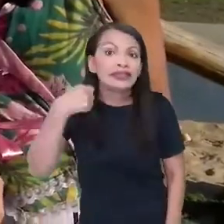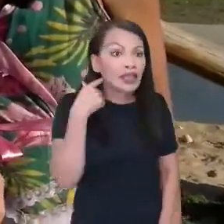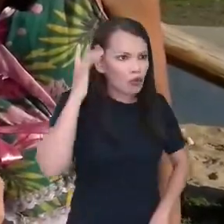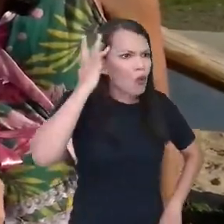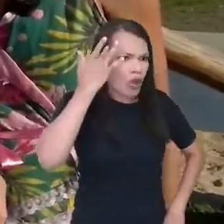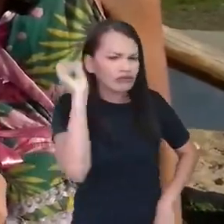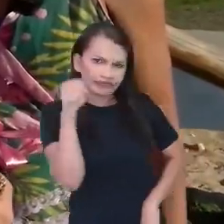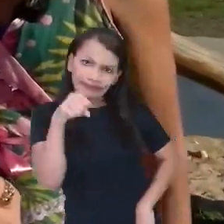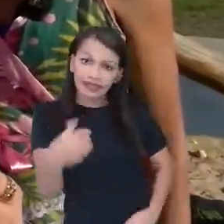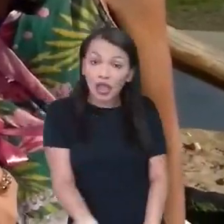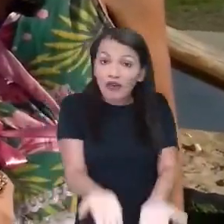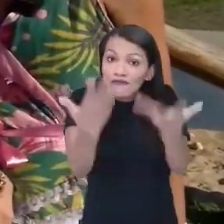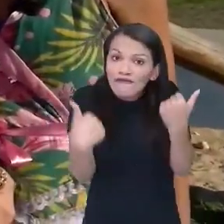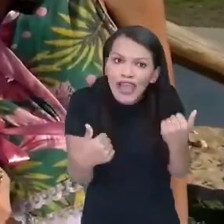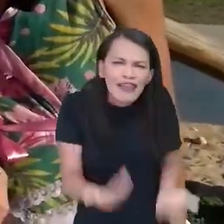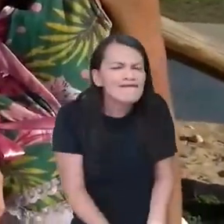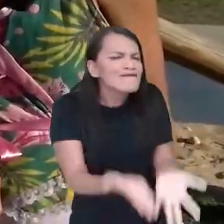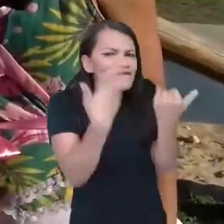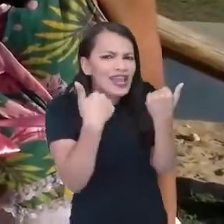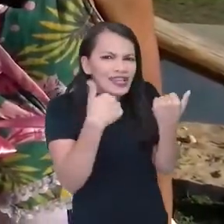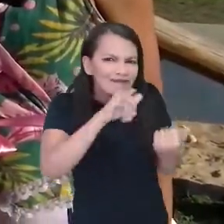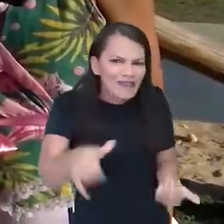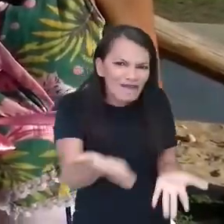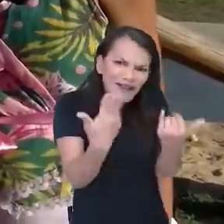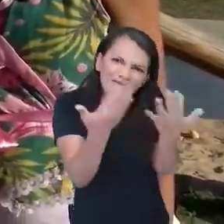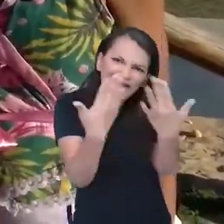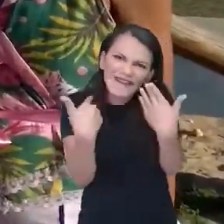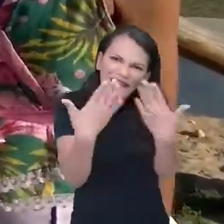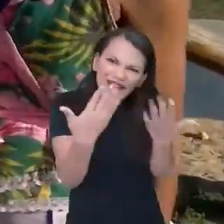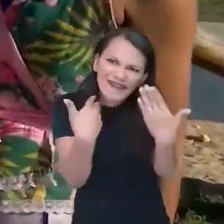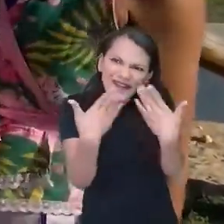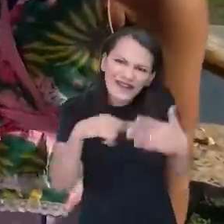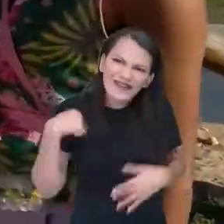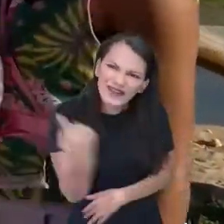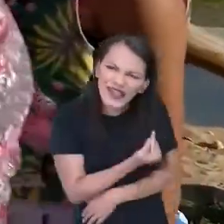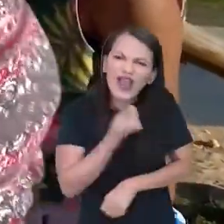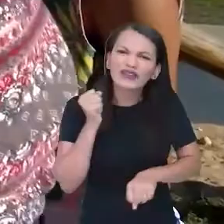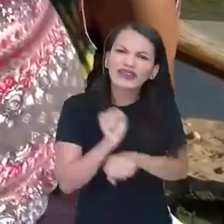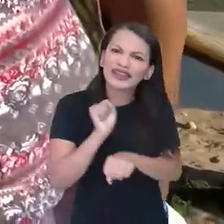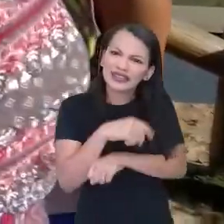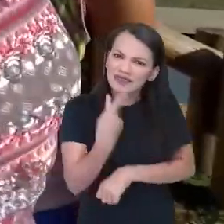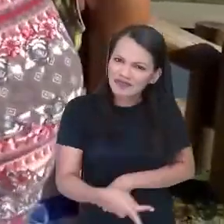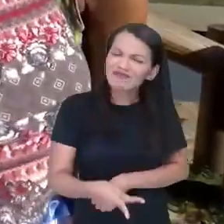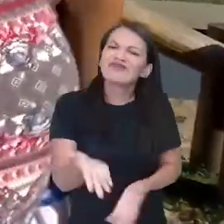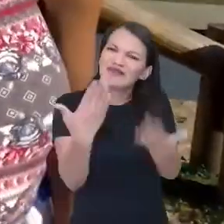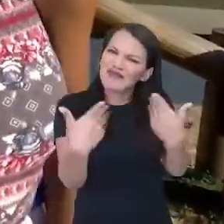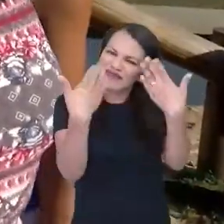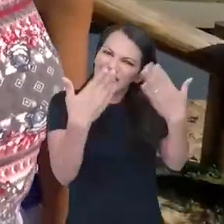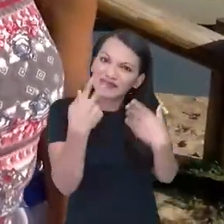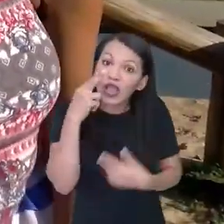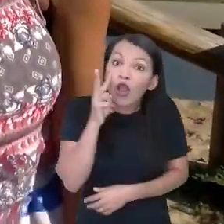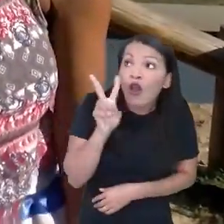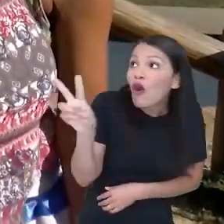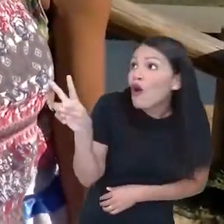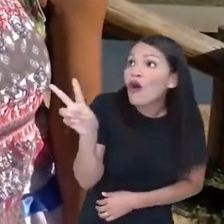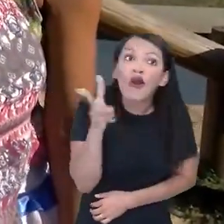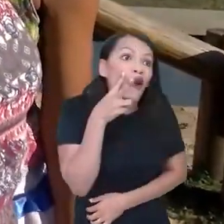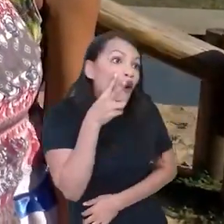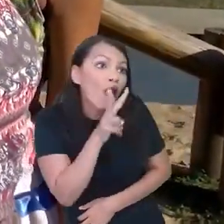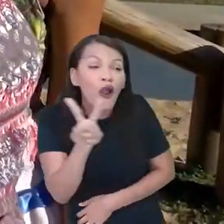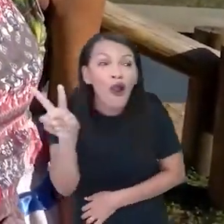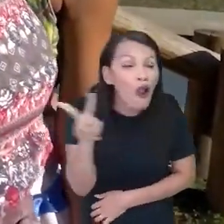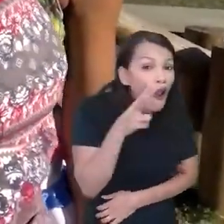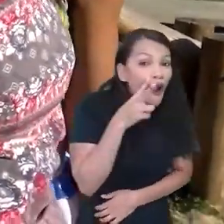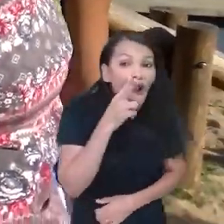Então corre e vem para cá a gente já tá aqui olha olha vem vem corre atrás